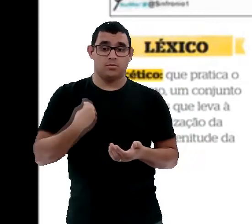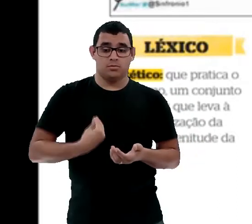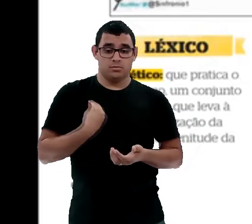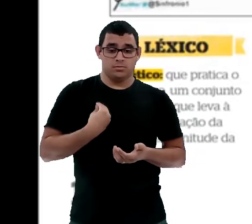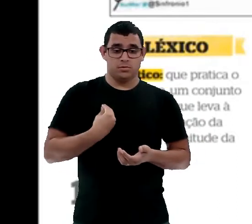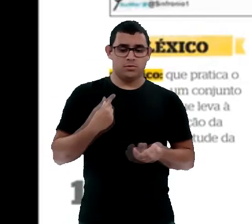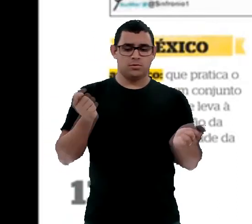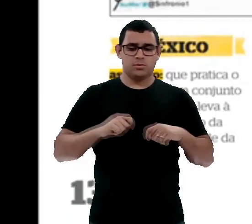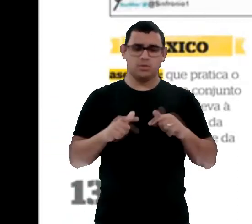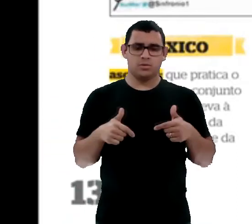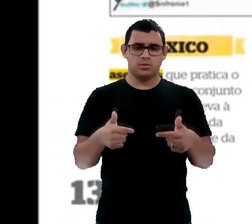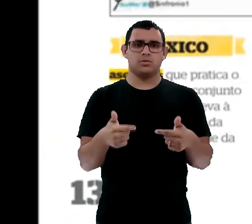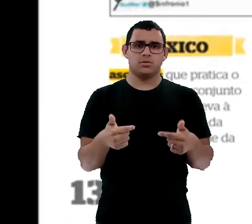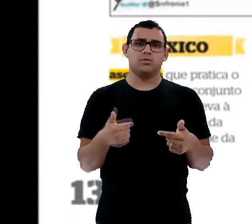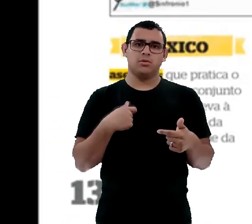Então,